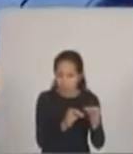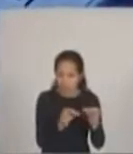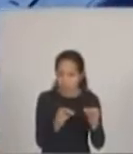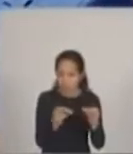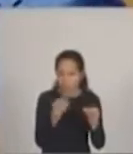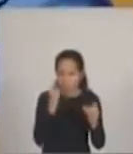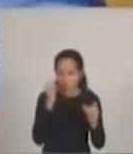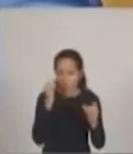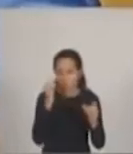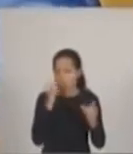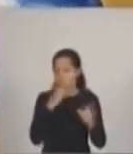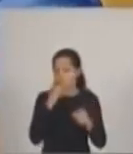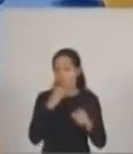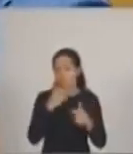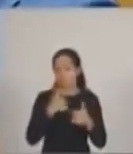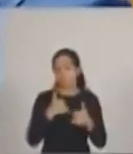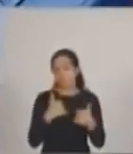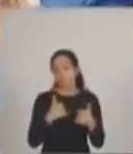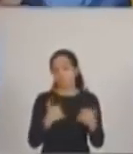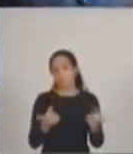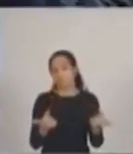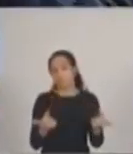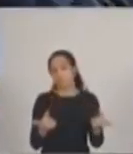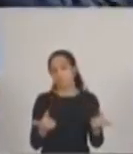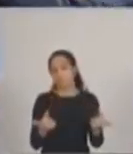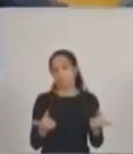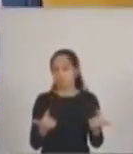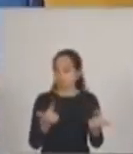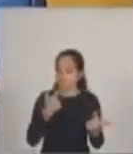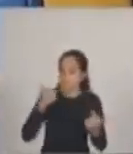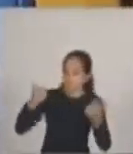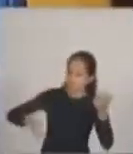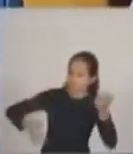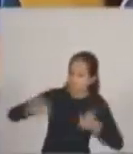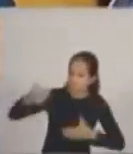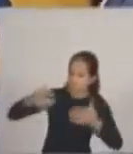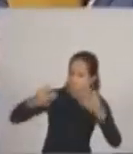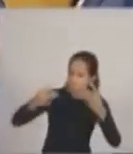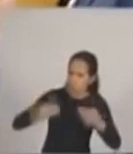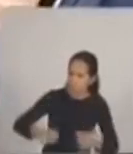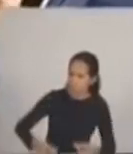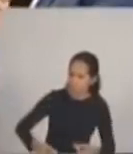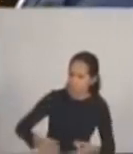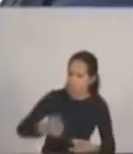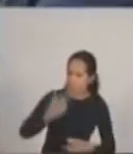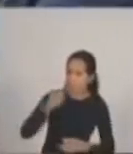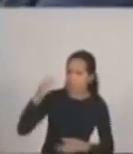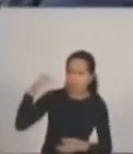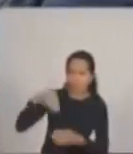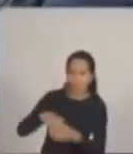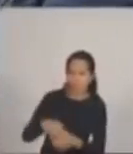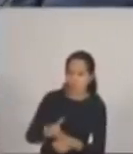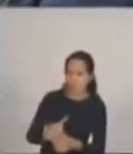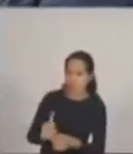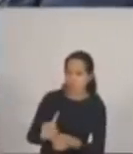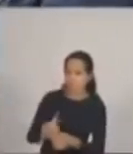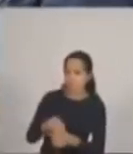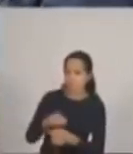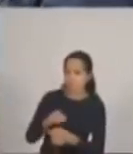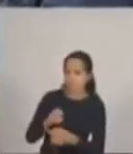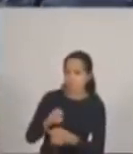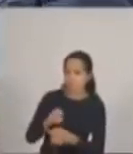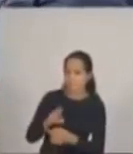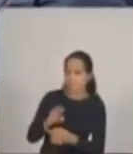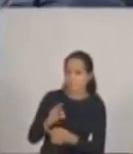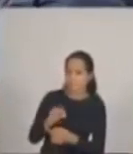para não ficar na dúvida. Que eu... Eu teci comentários. Não, você falou que não ia votar a constitucionalidade, ia votar o mérito. Em face do exposto,